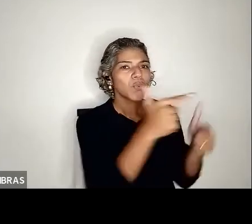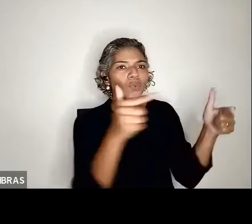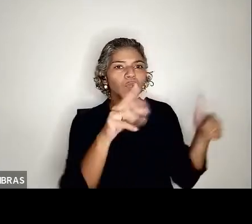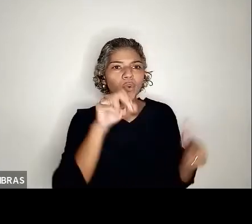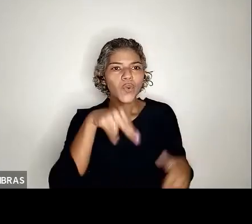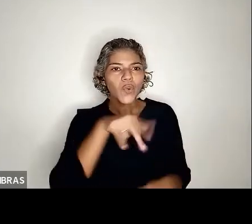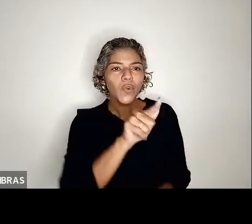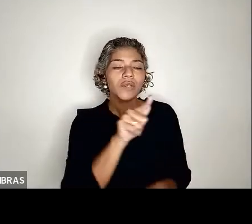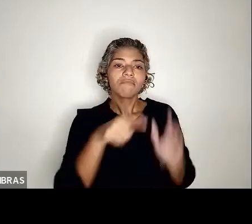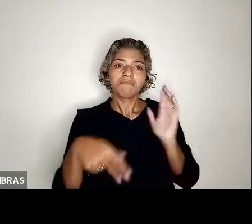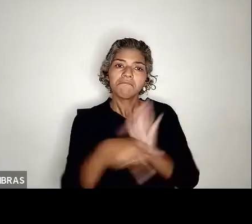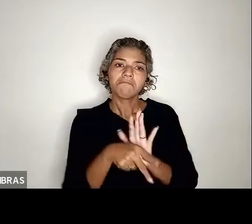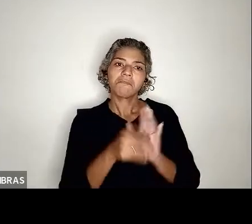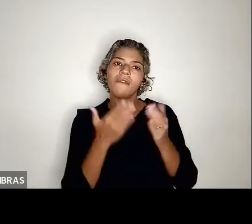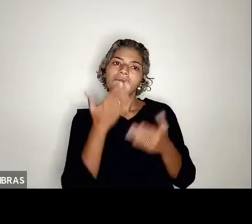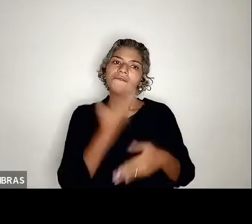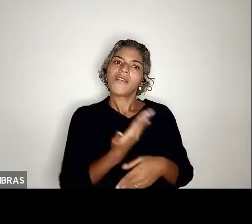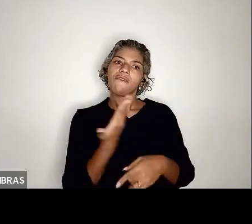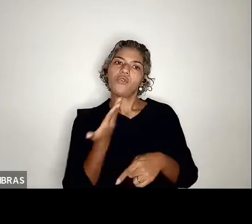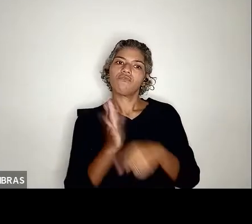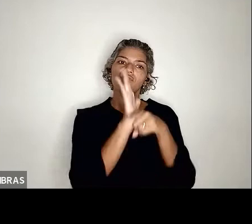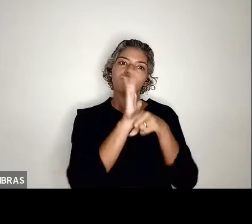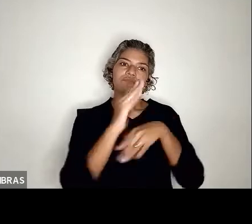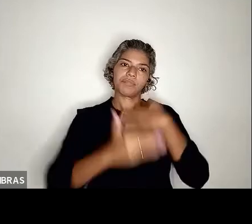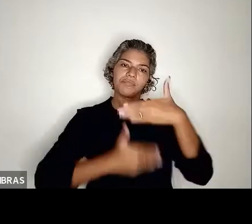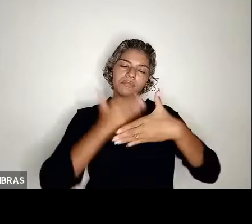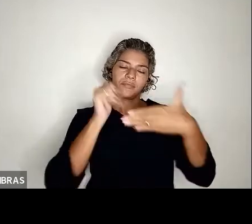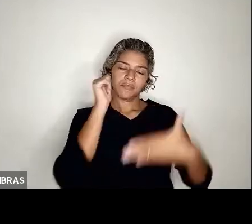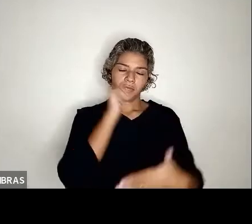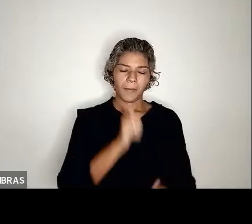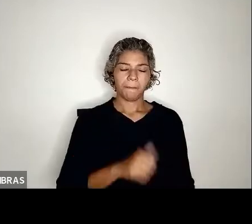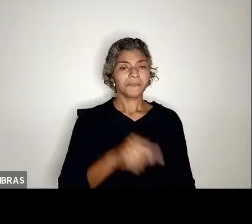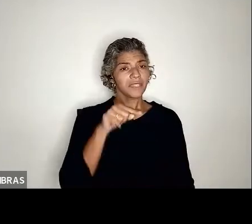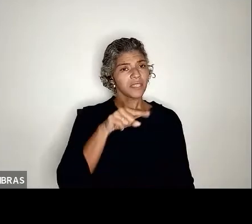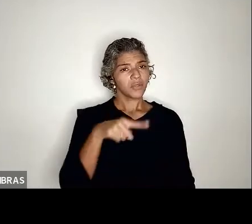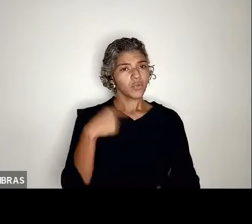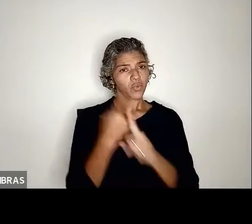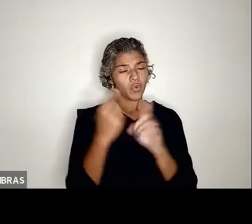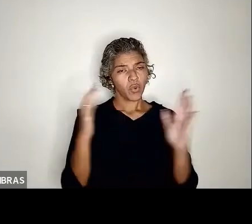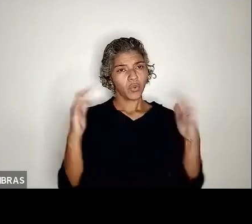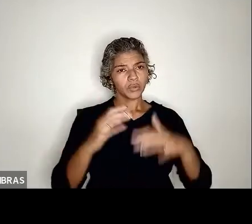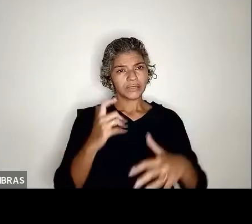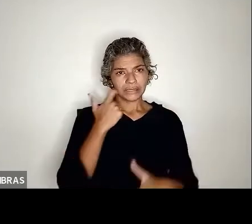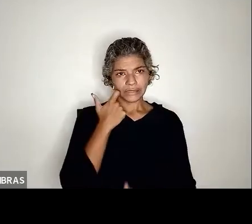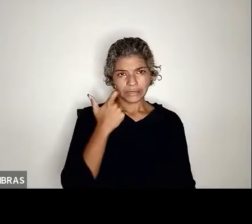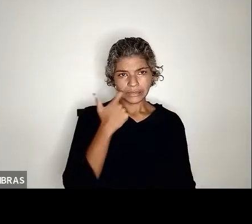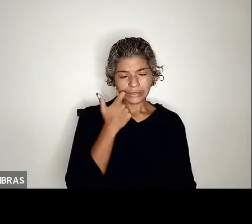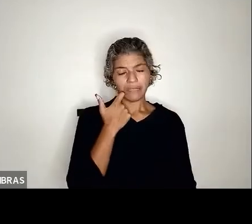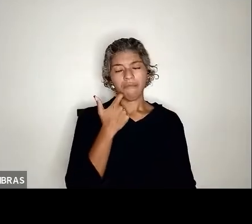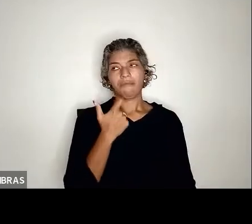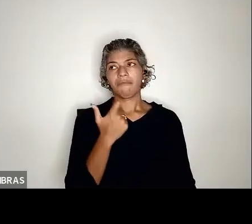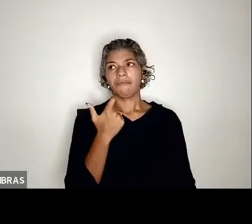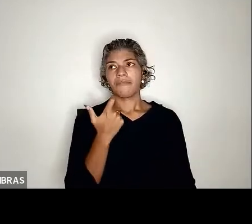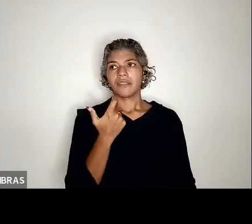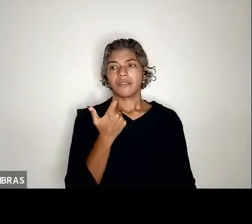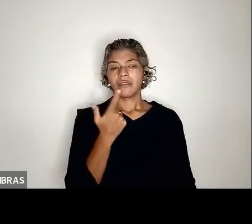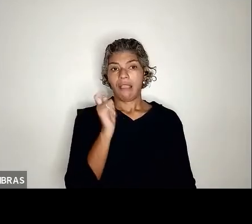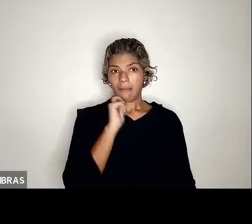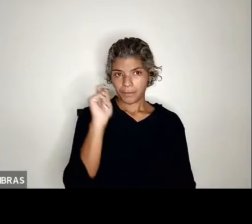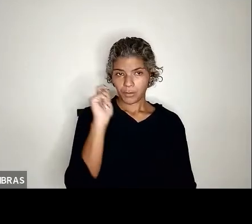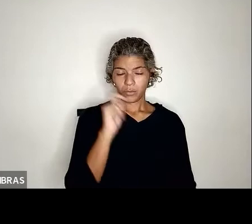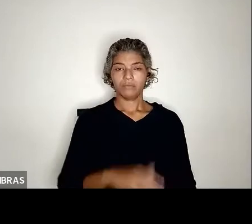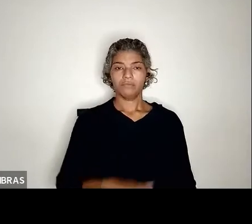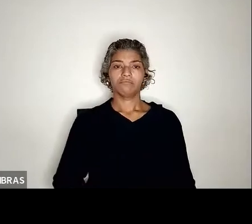da vida das mulheres na pandemia. Esse encontro foi na sexta, aí falamos, bem, vamos construir, vamos ter uma carta para lançar na